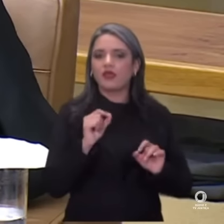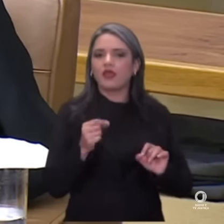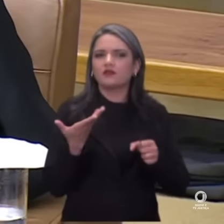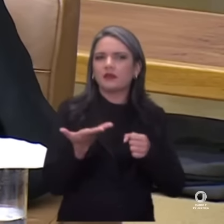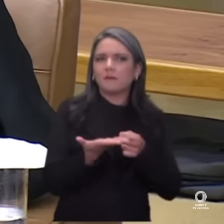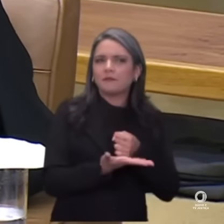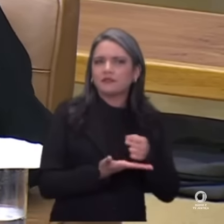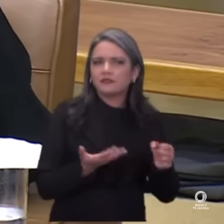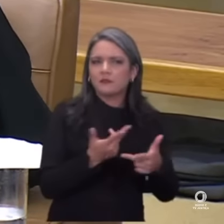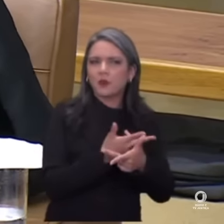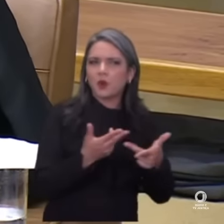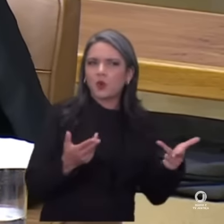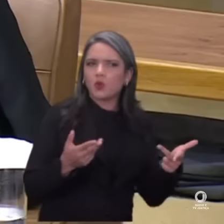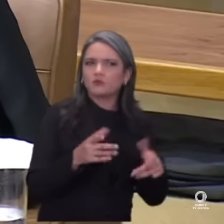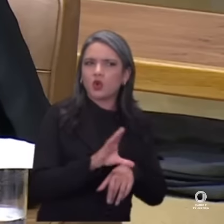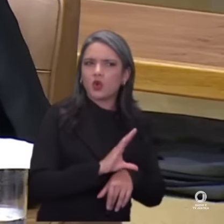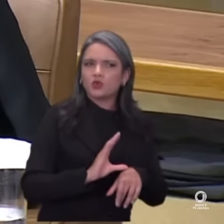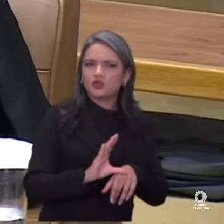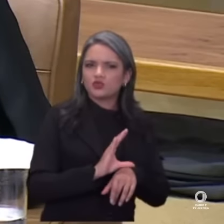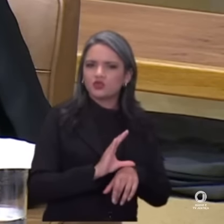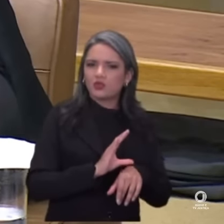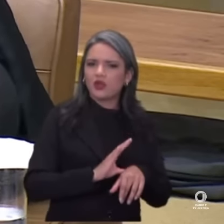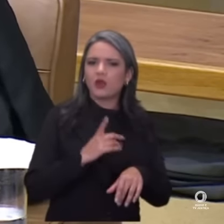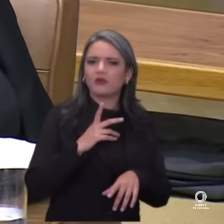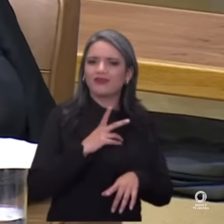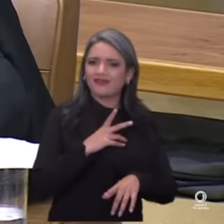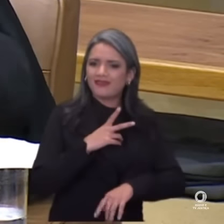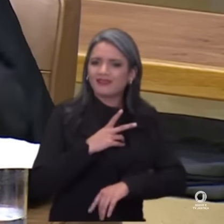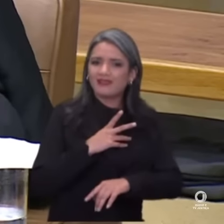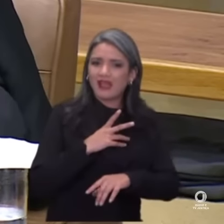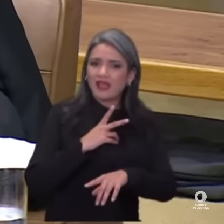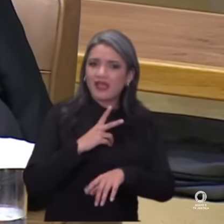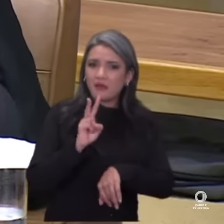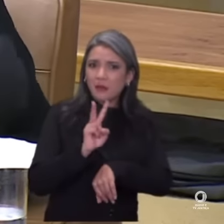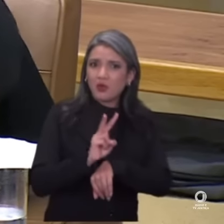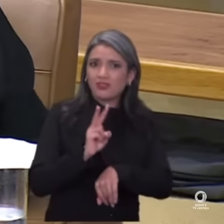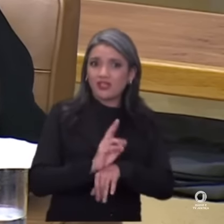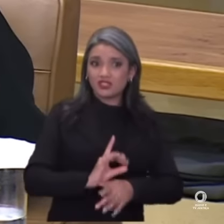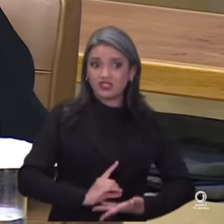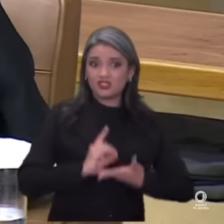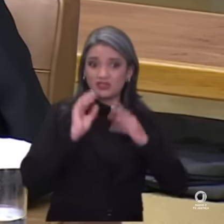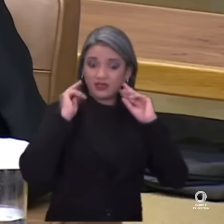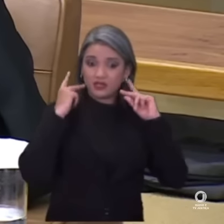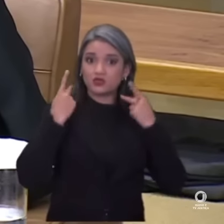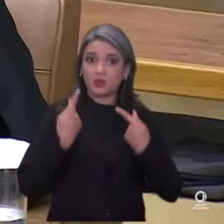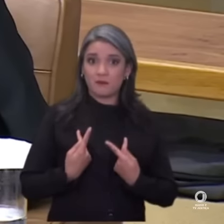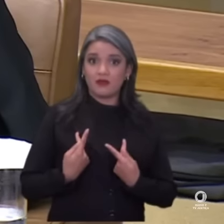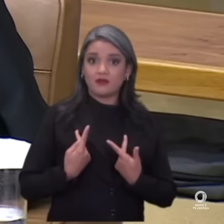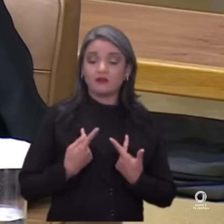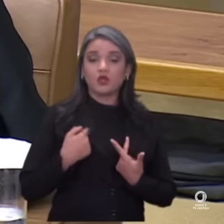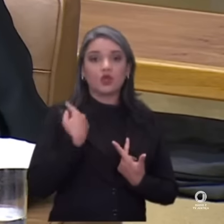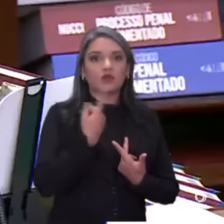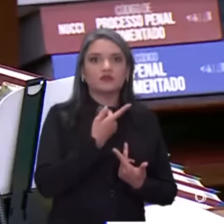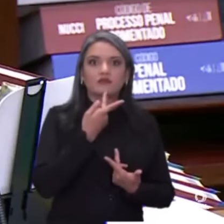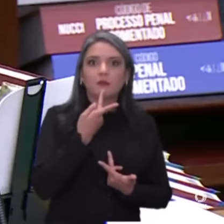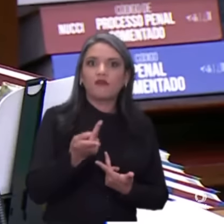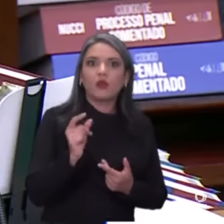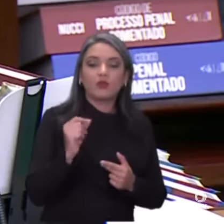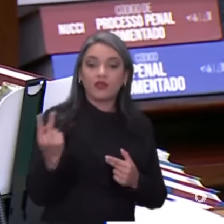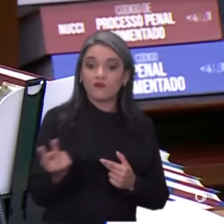de índole constitucional a tutelar a dignidade humana, nós estamos falando de valores esculpidos na Constituição.